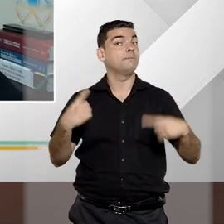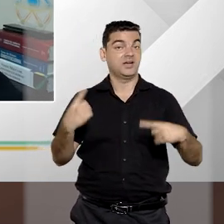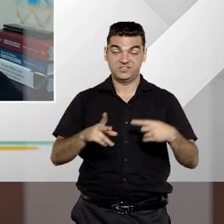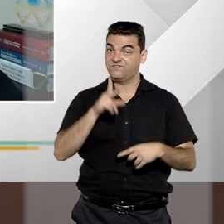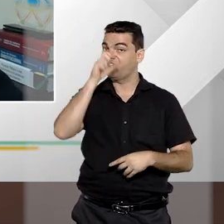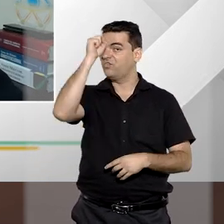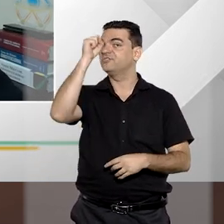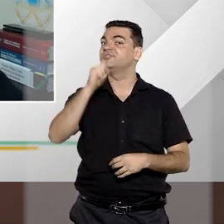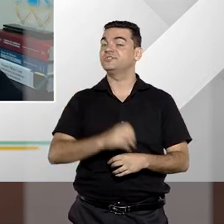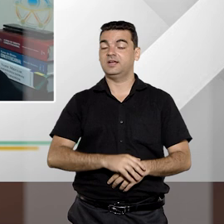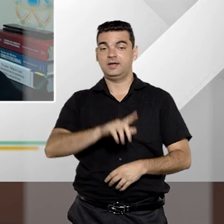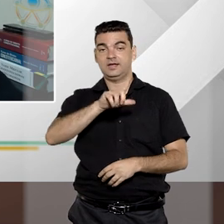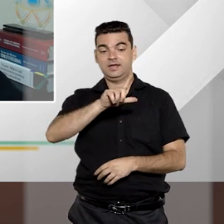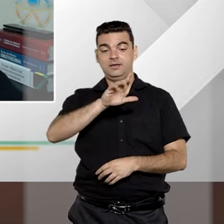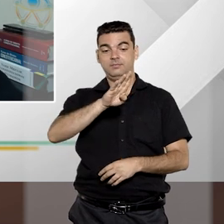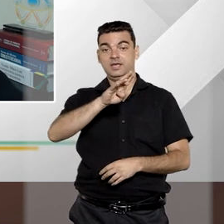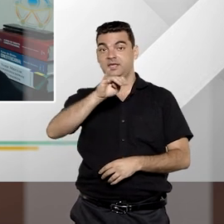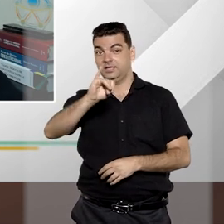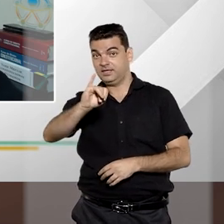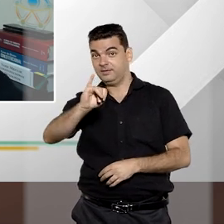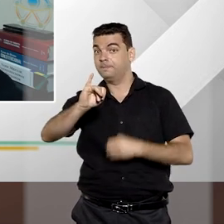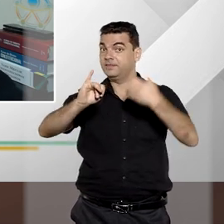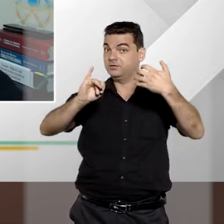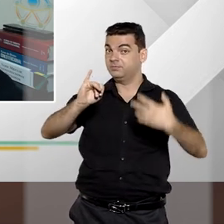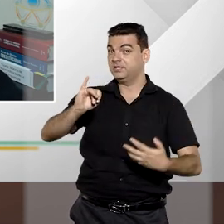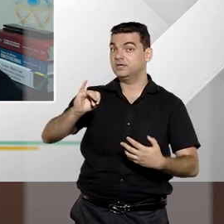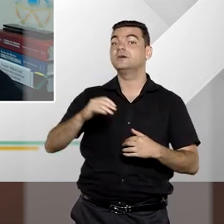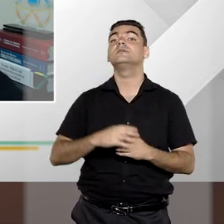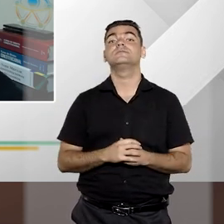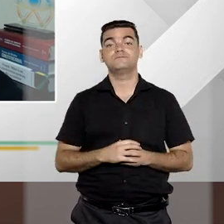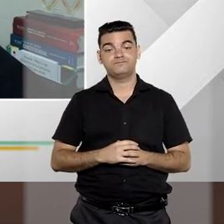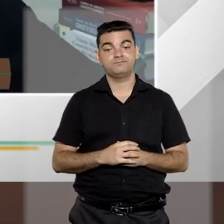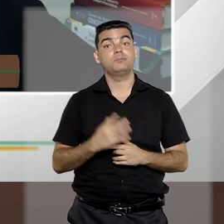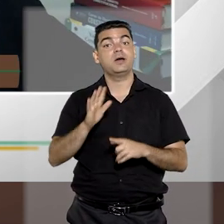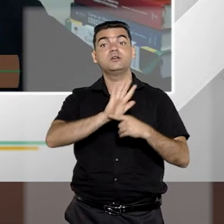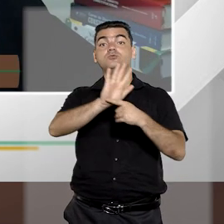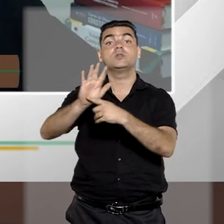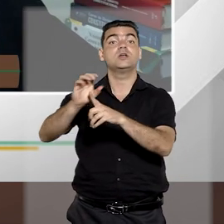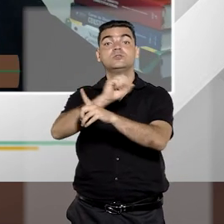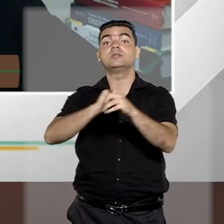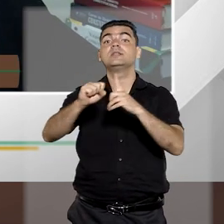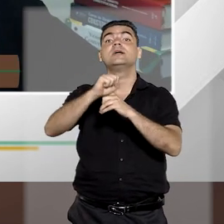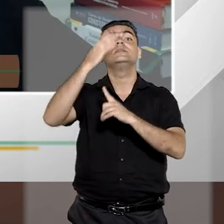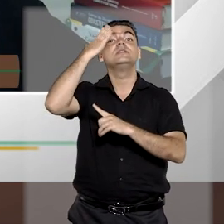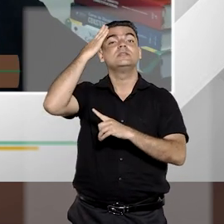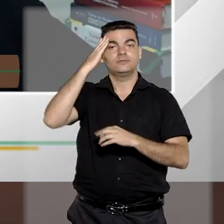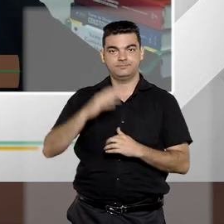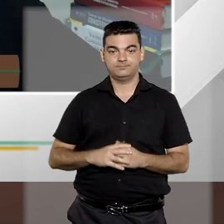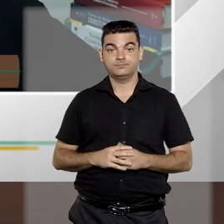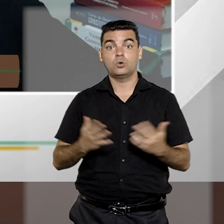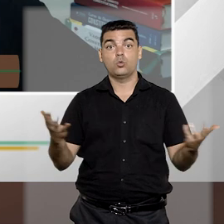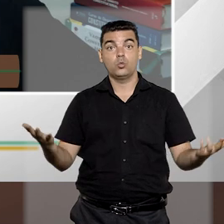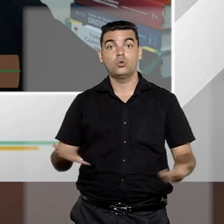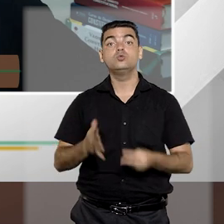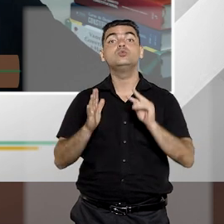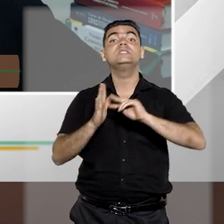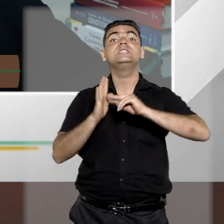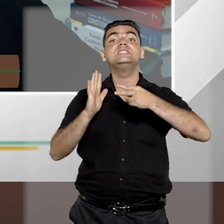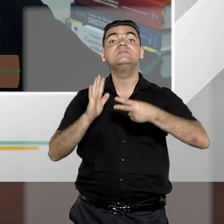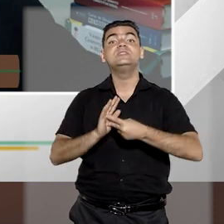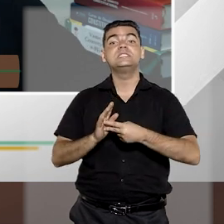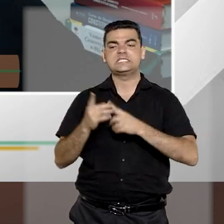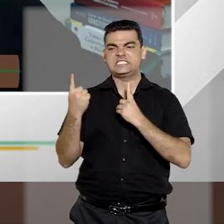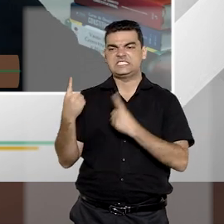nosso texto da LBI, porque ele veio para poder tirar essa dúvida, né, da sociedade. O que que seria de fato a discriminação em razão